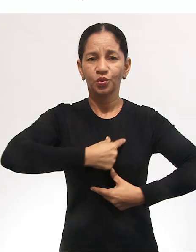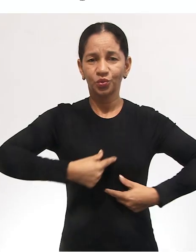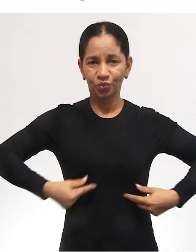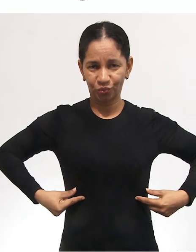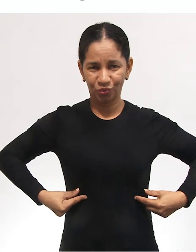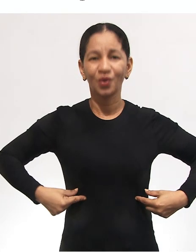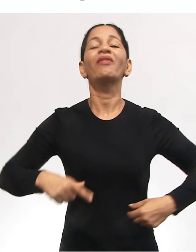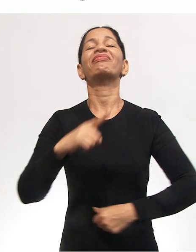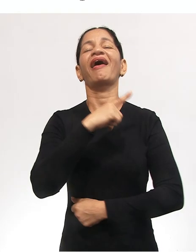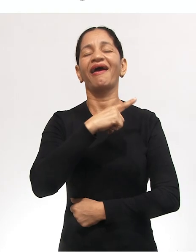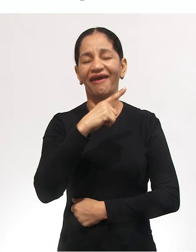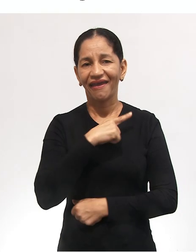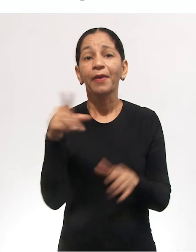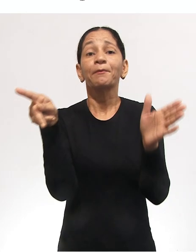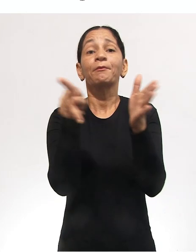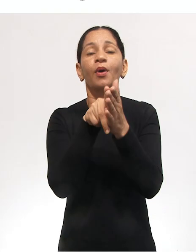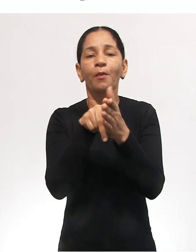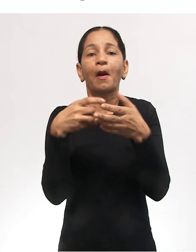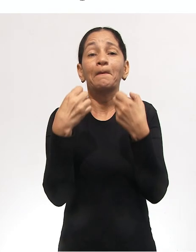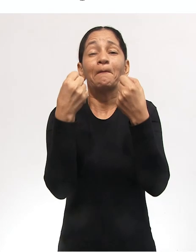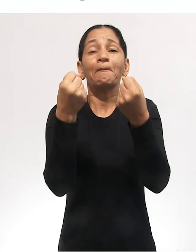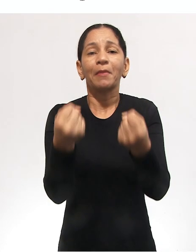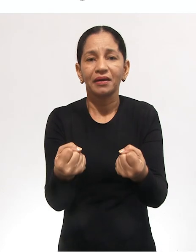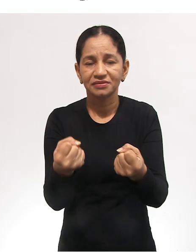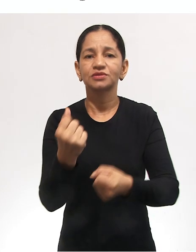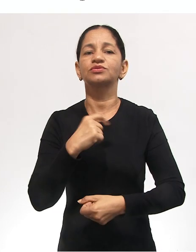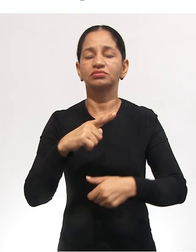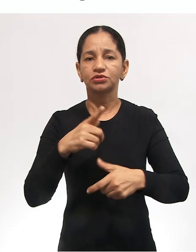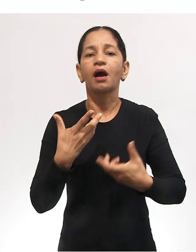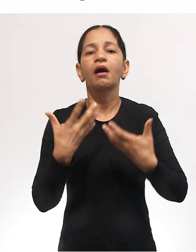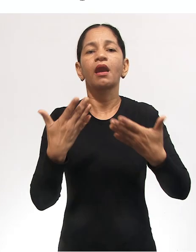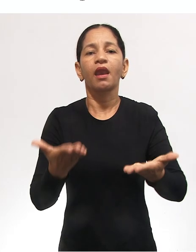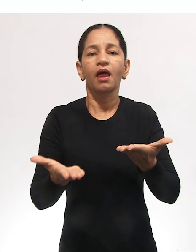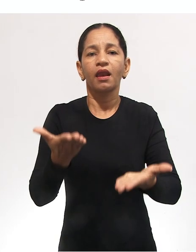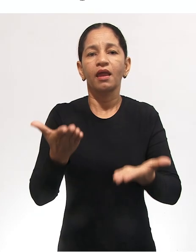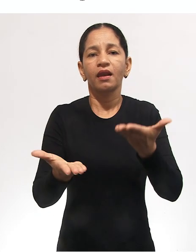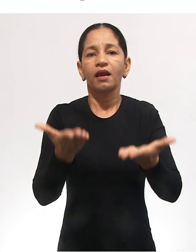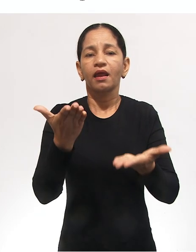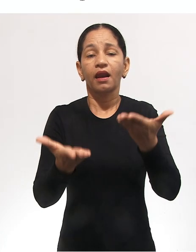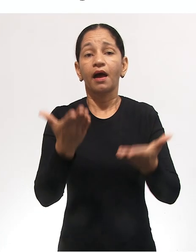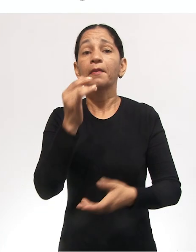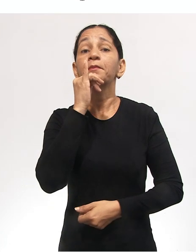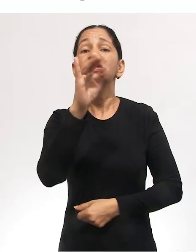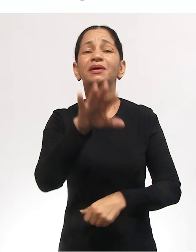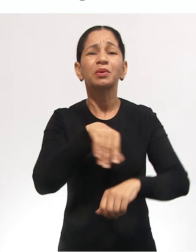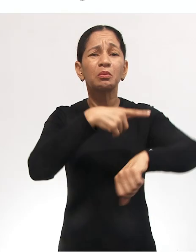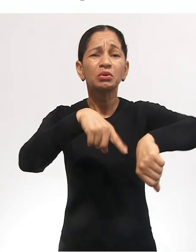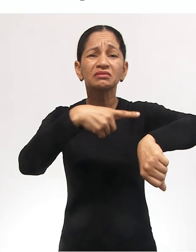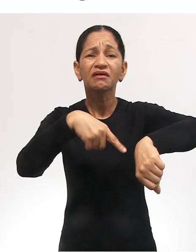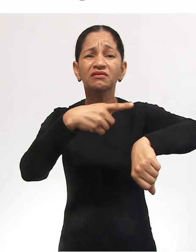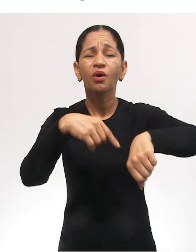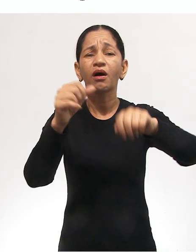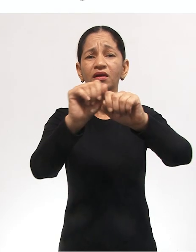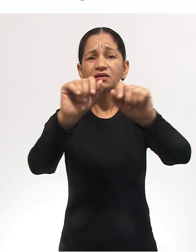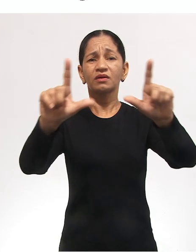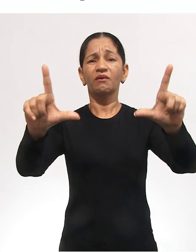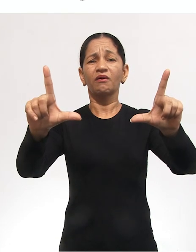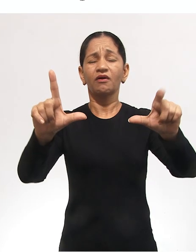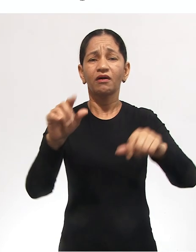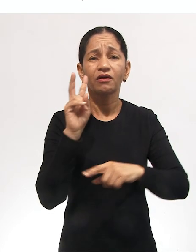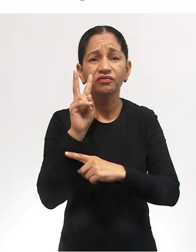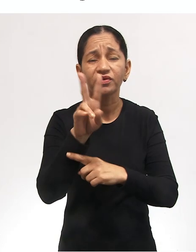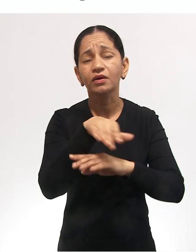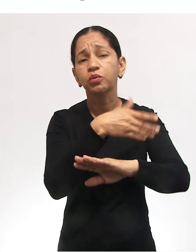muito tempo, né, inclinado ou exposto a telas, aqui eu trouxe alguns exemplos nessa